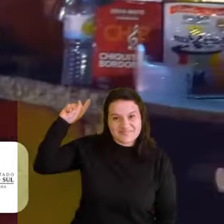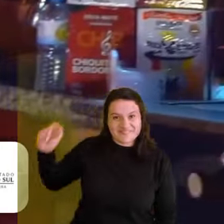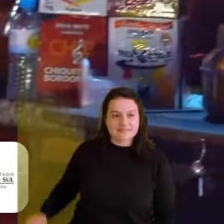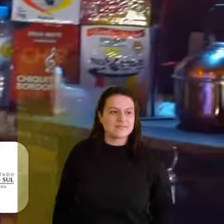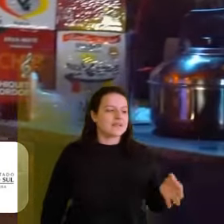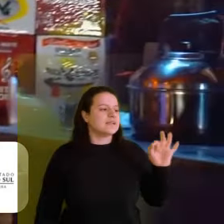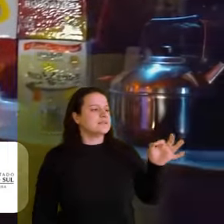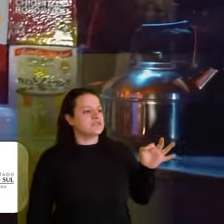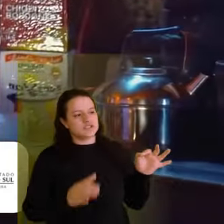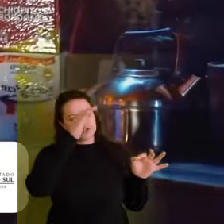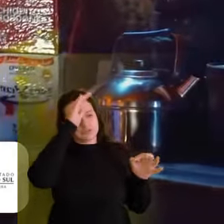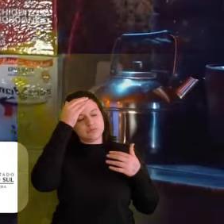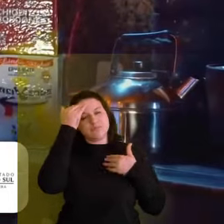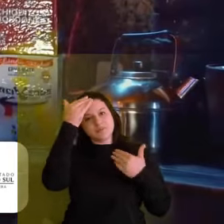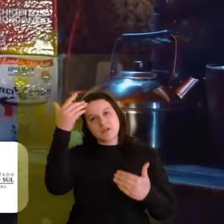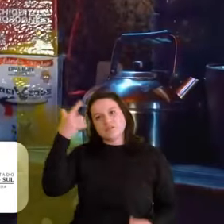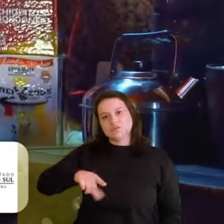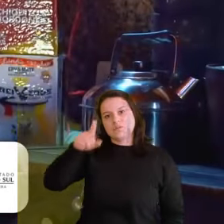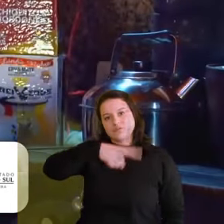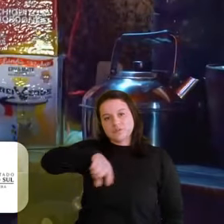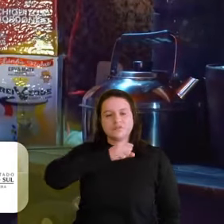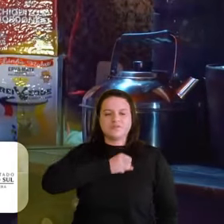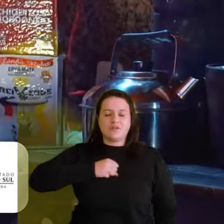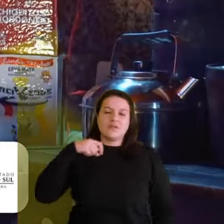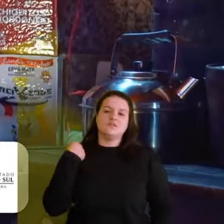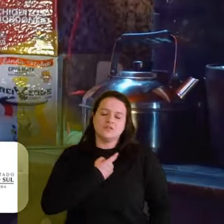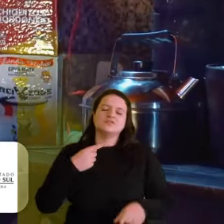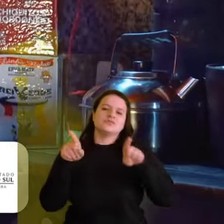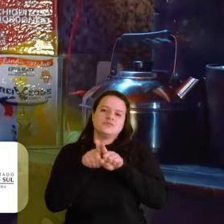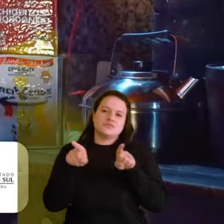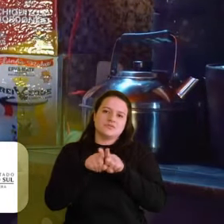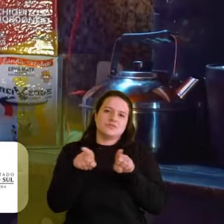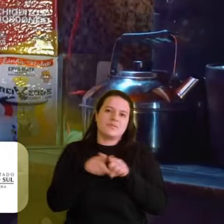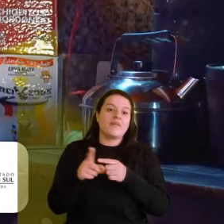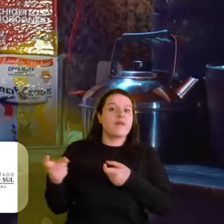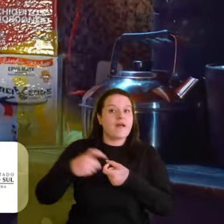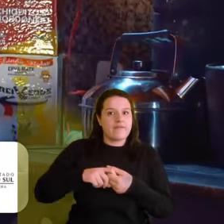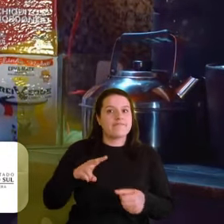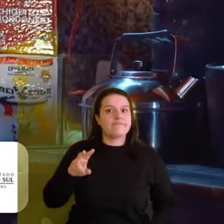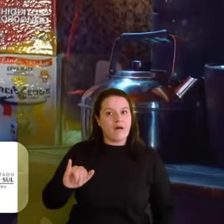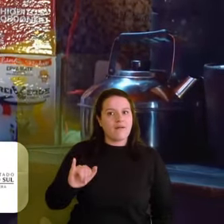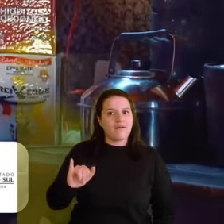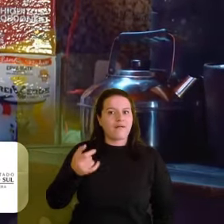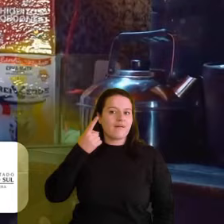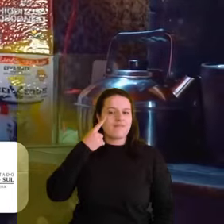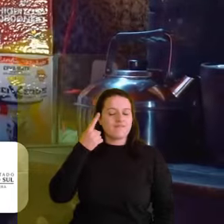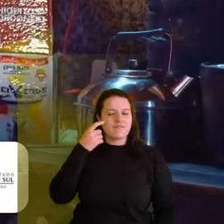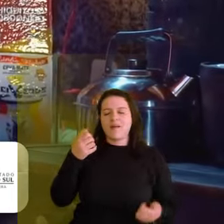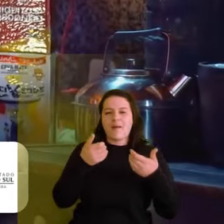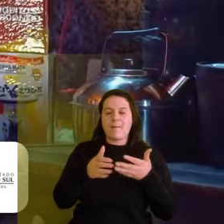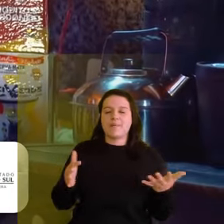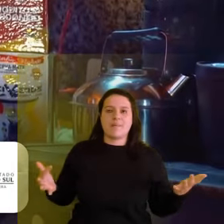Vocês estão com saudade, nós também estamos. E nós vamos voltar em breve. E pra encerrar com chave de ouro, é claro, é dois